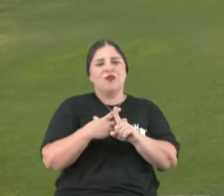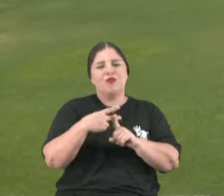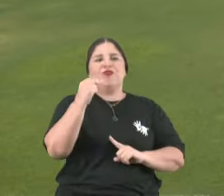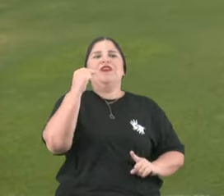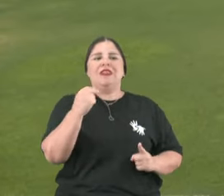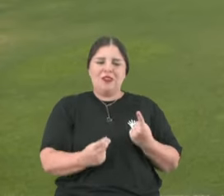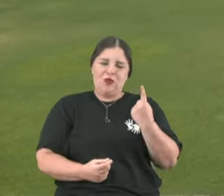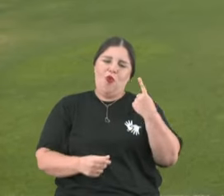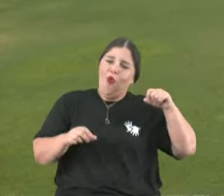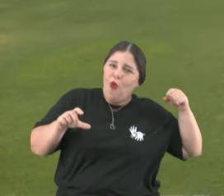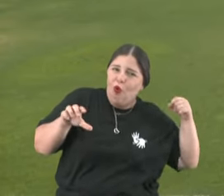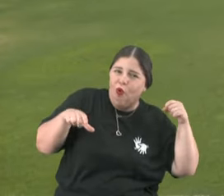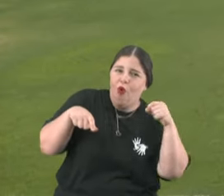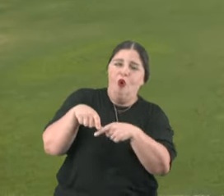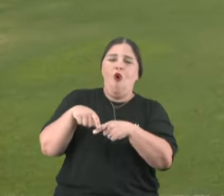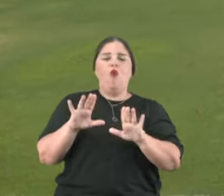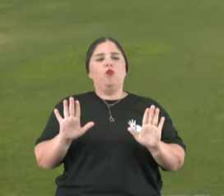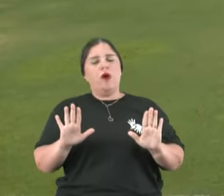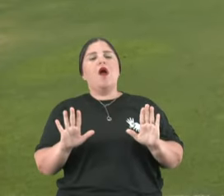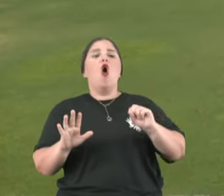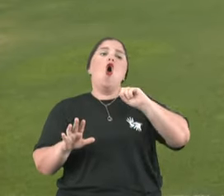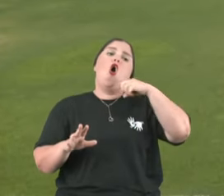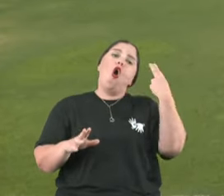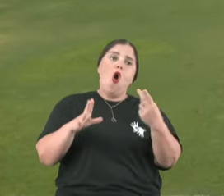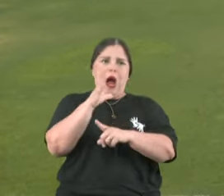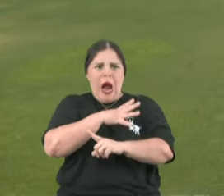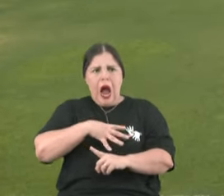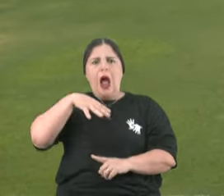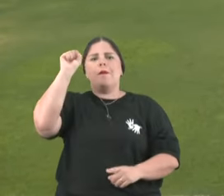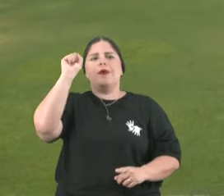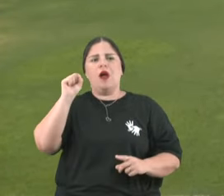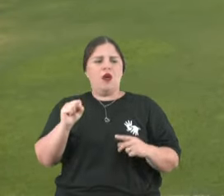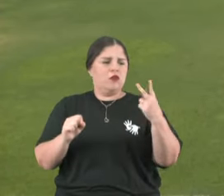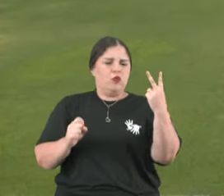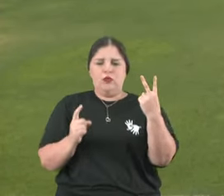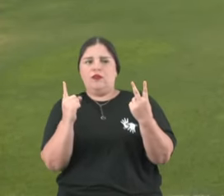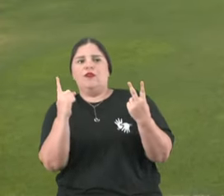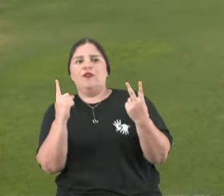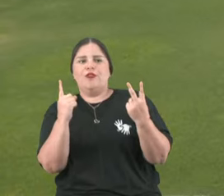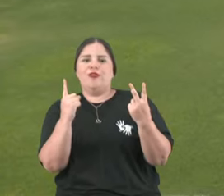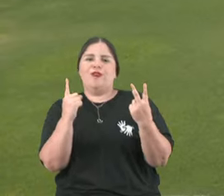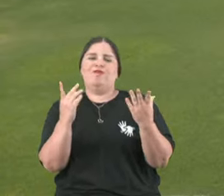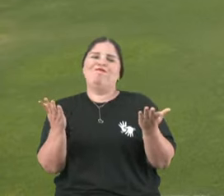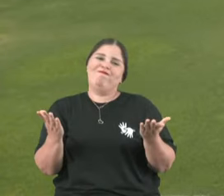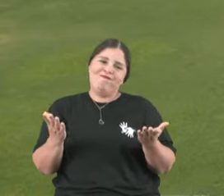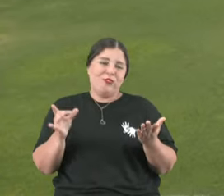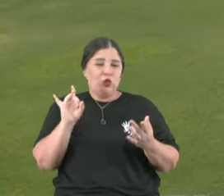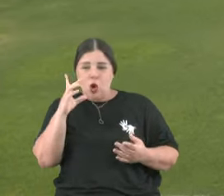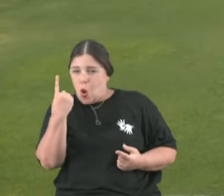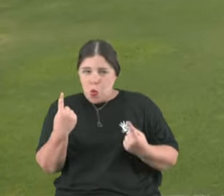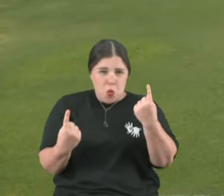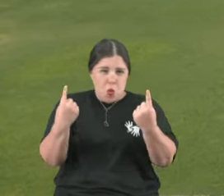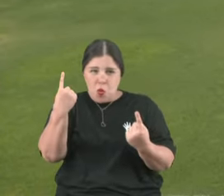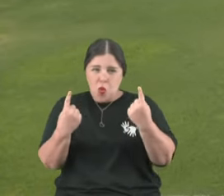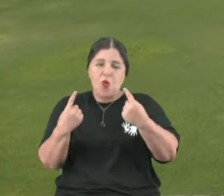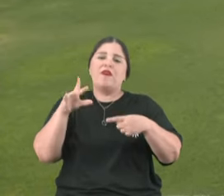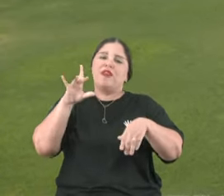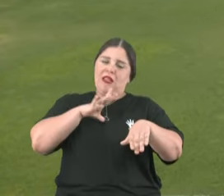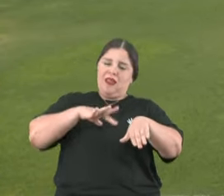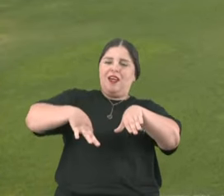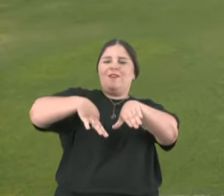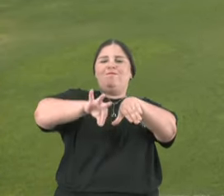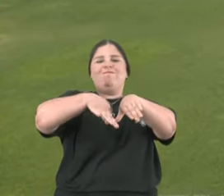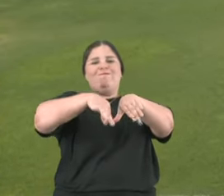ser campeão, vencer por dois gols. Lembrando que igualdade na soma dos resultados, teremos a disputa por pênaltis